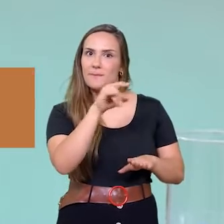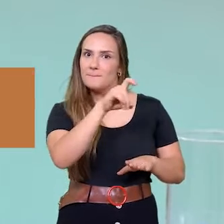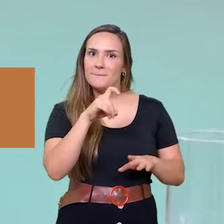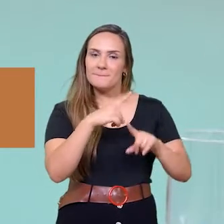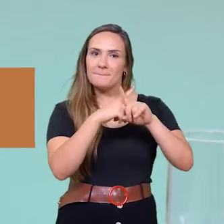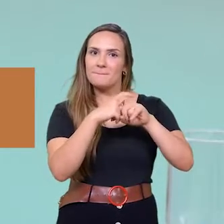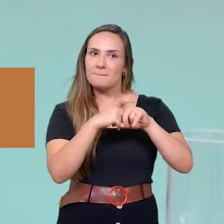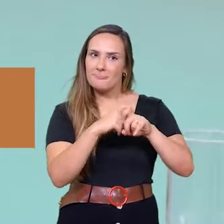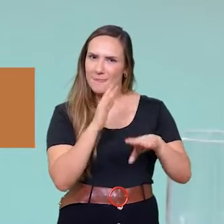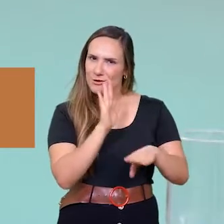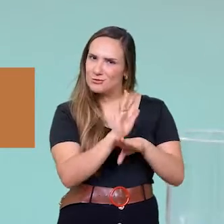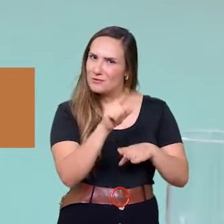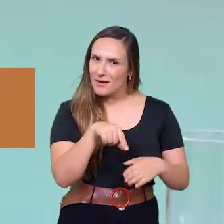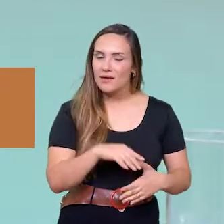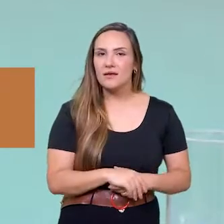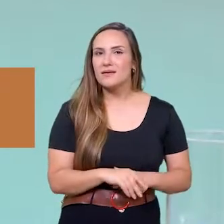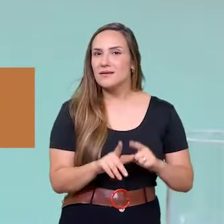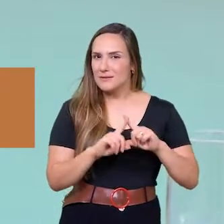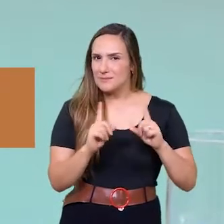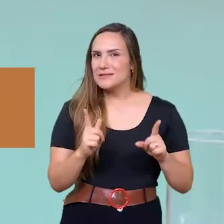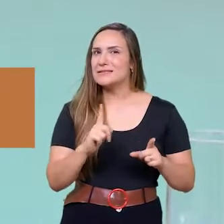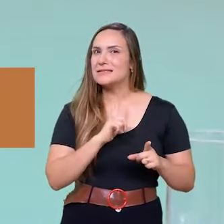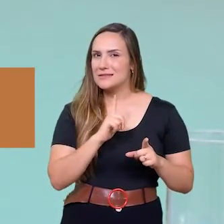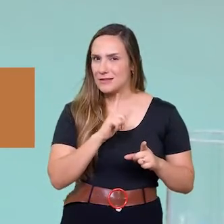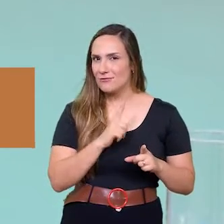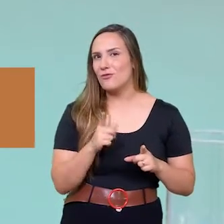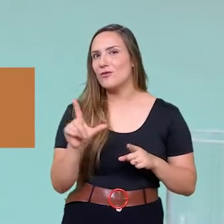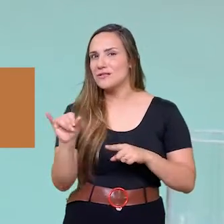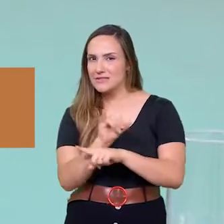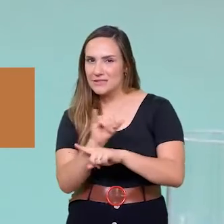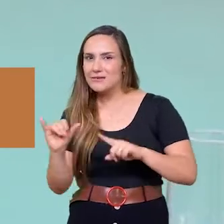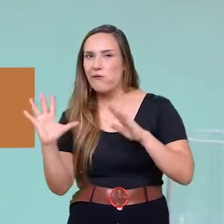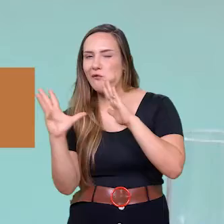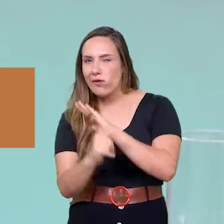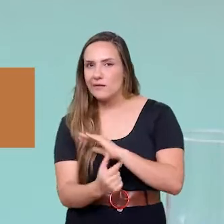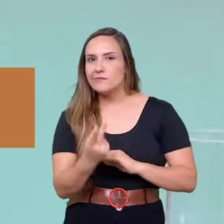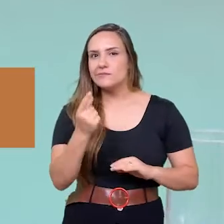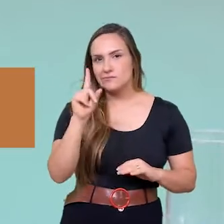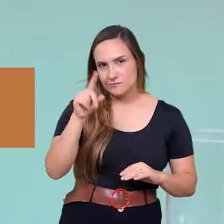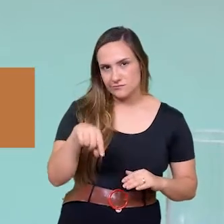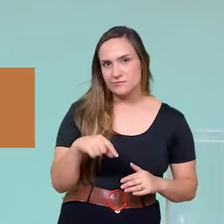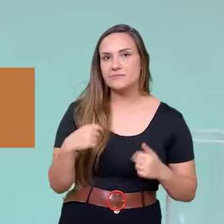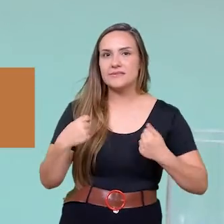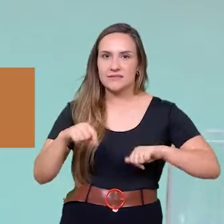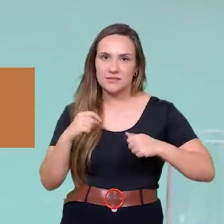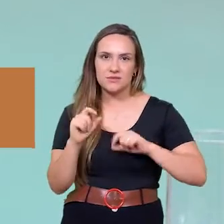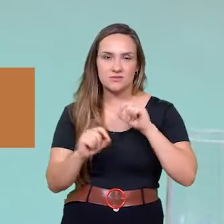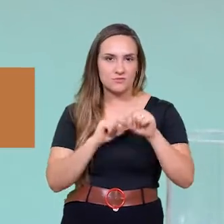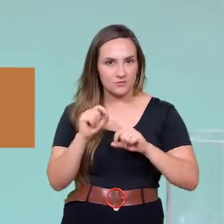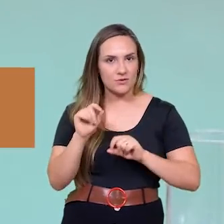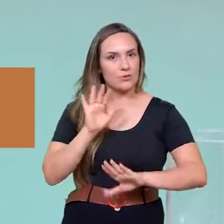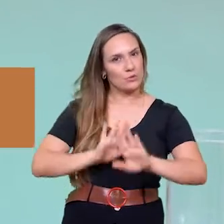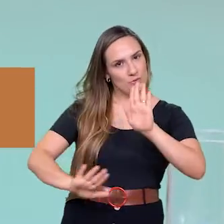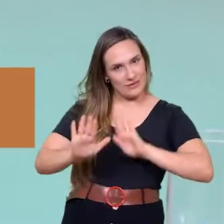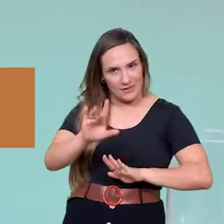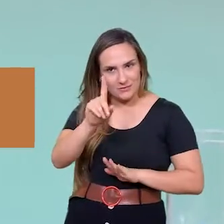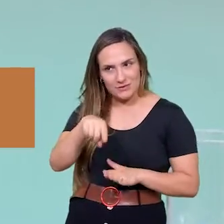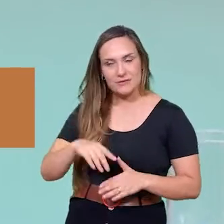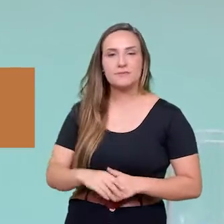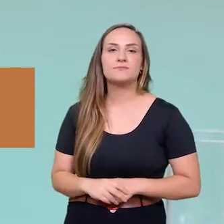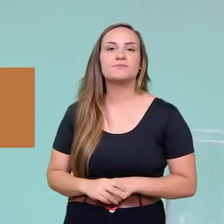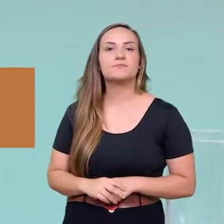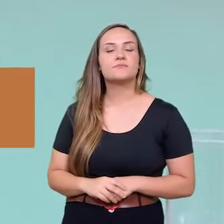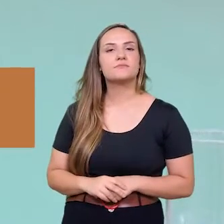de muitas pessoas, mas, simultaneamente, também surgiram novas formas de golpes, sendo necessário novas medidas e